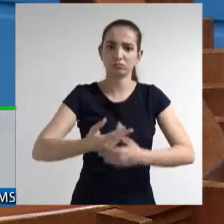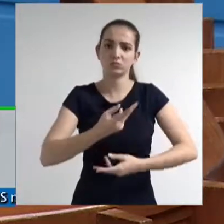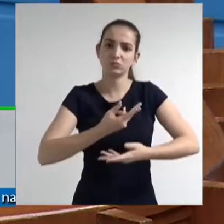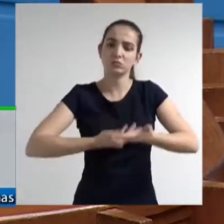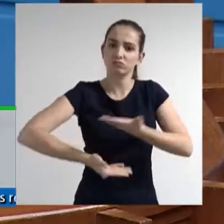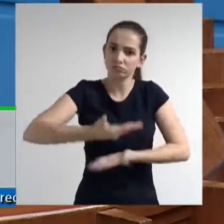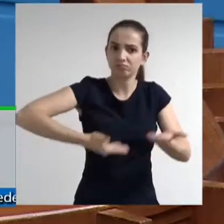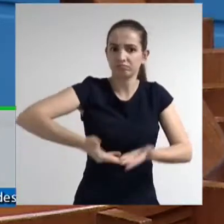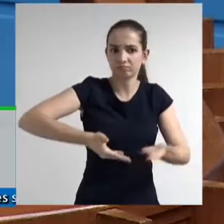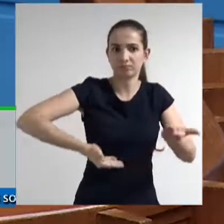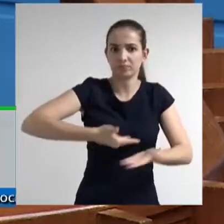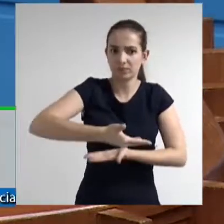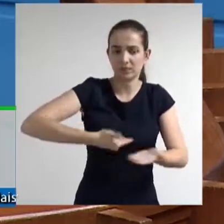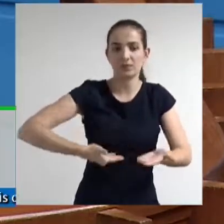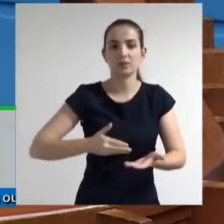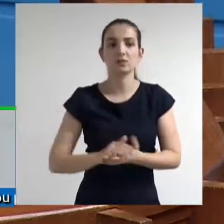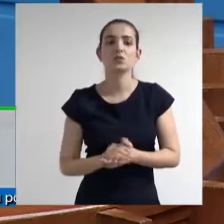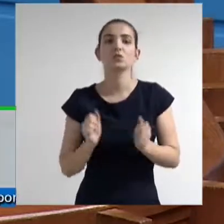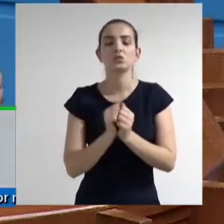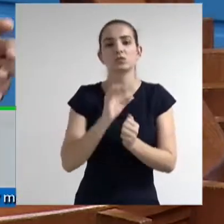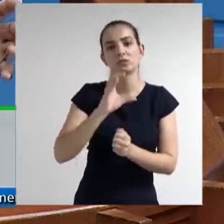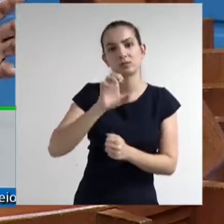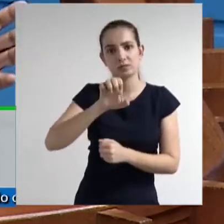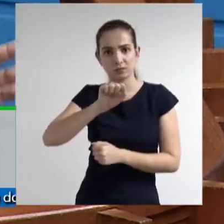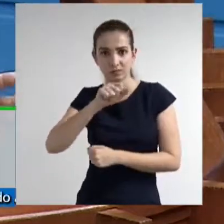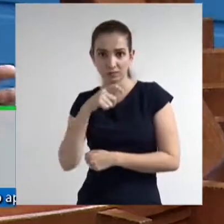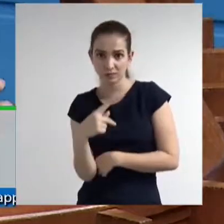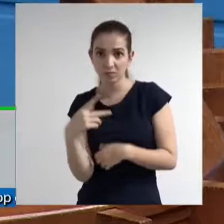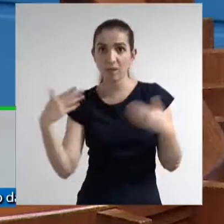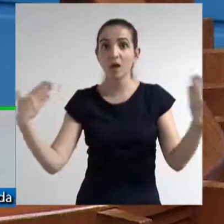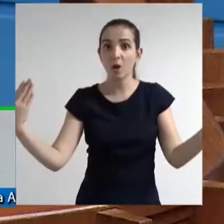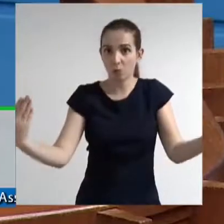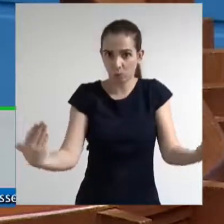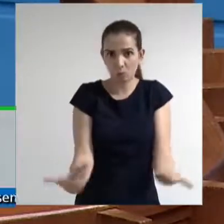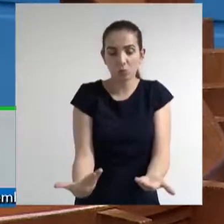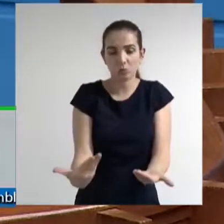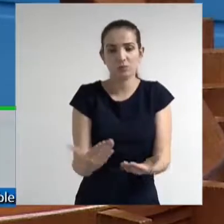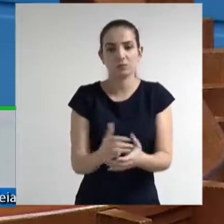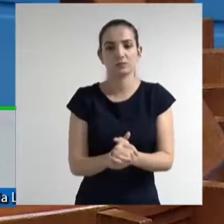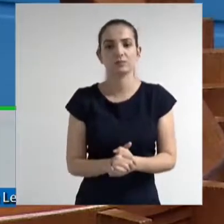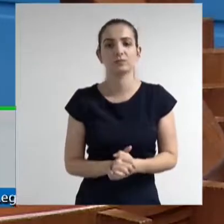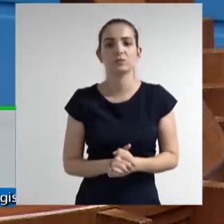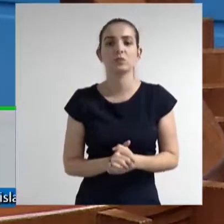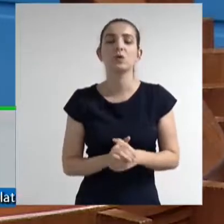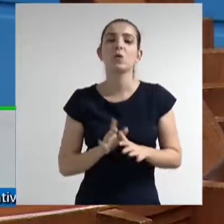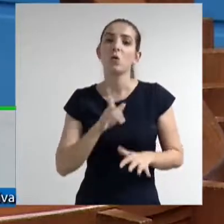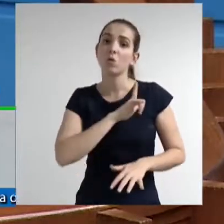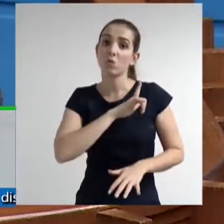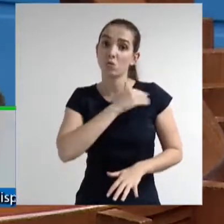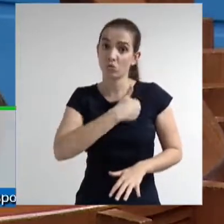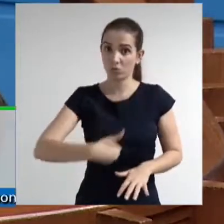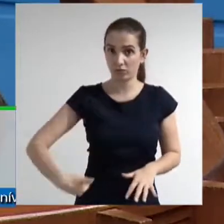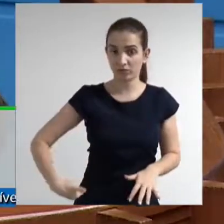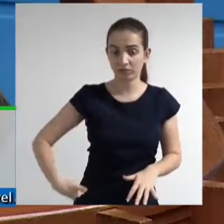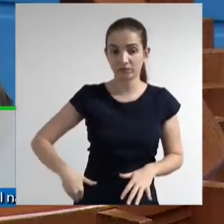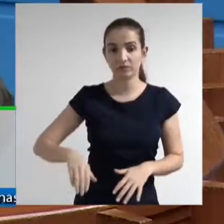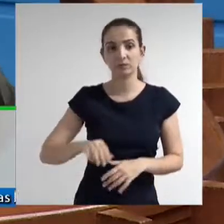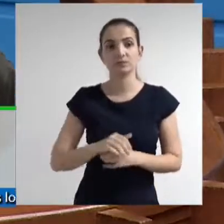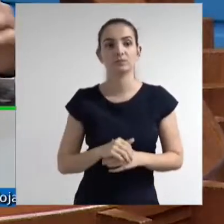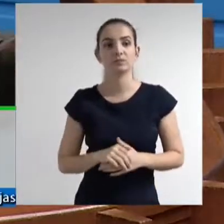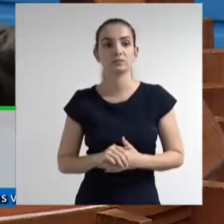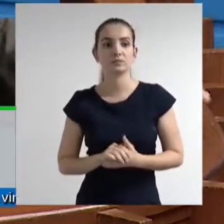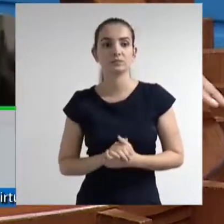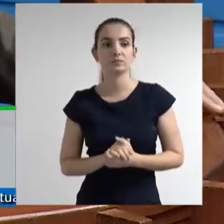negociação com a CESP, que vem agora terminando, o governo do Estado, que havia